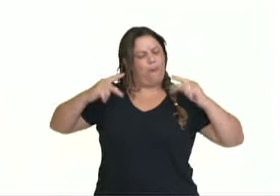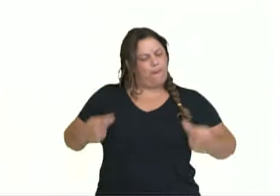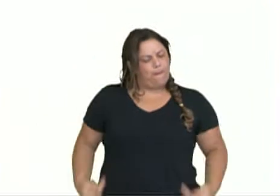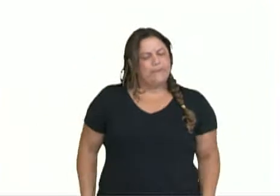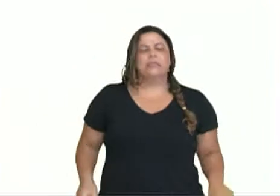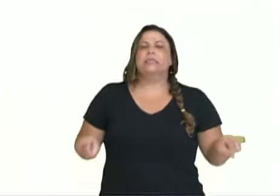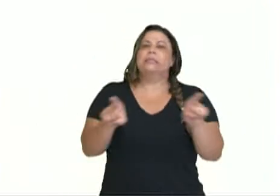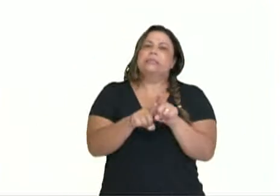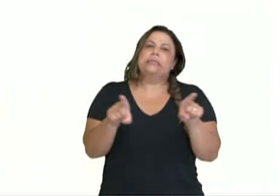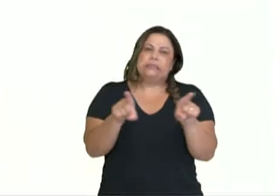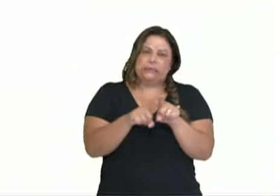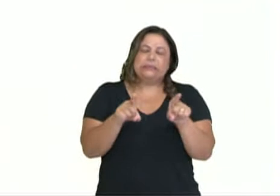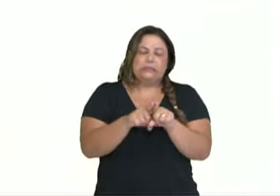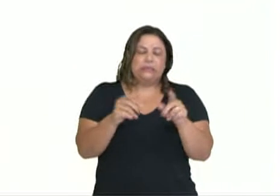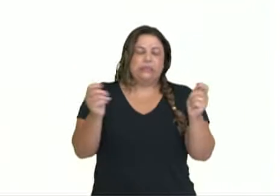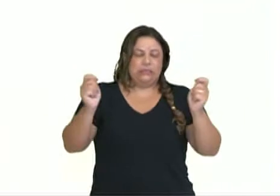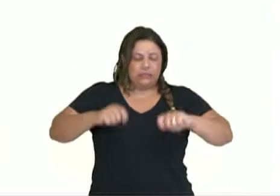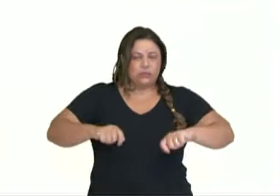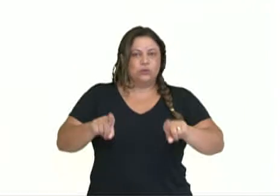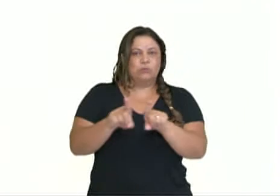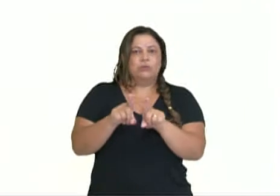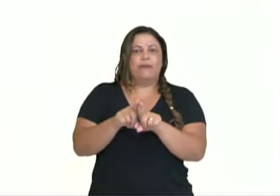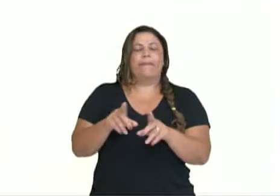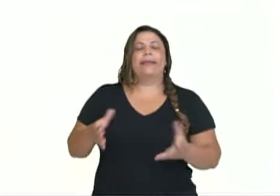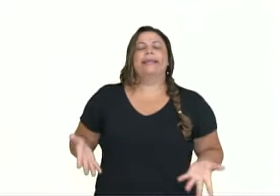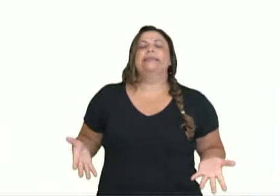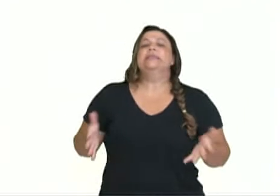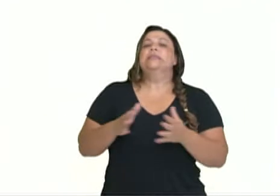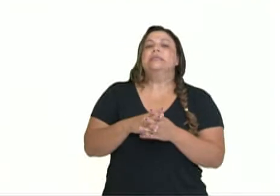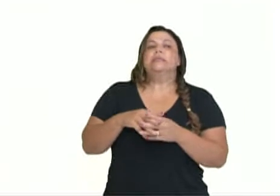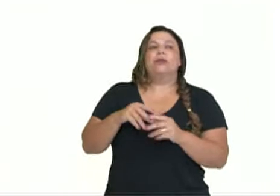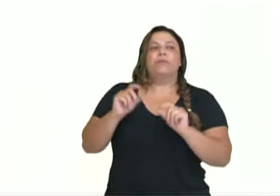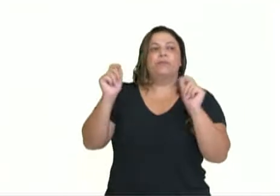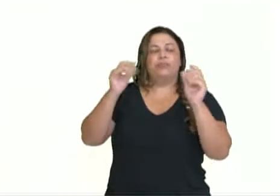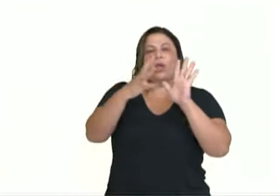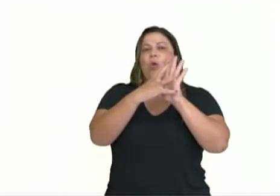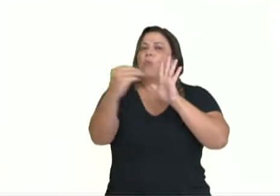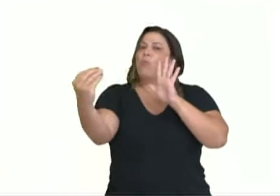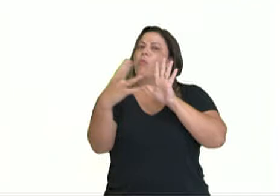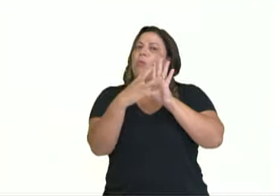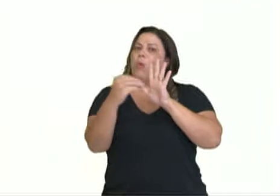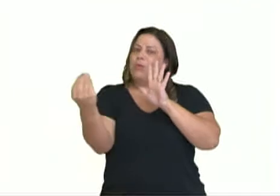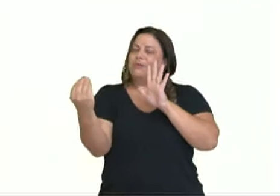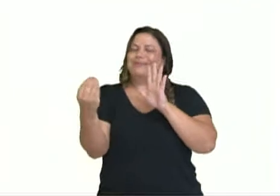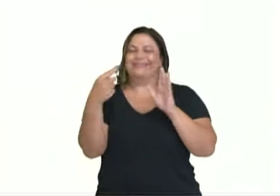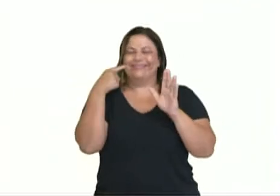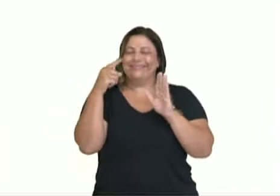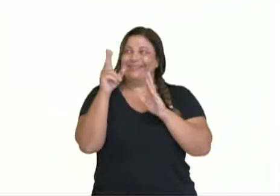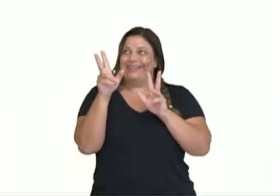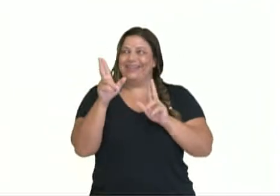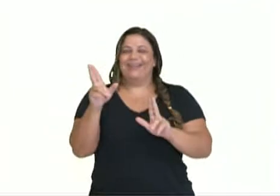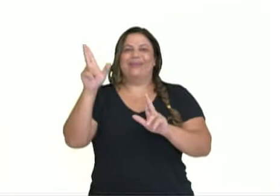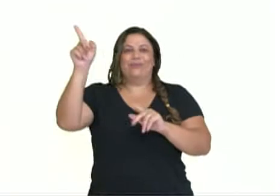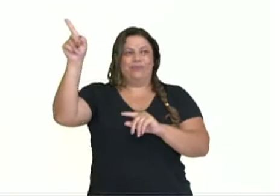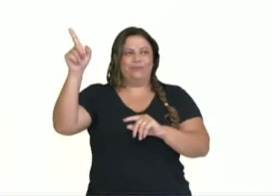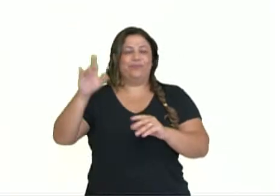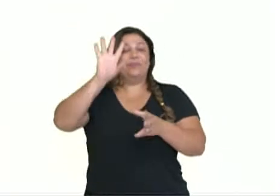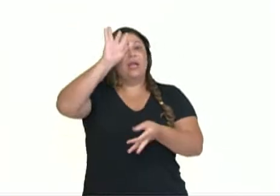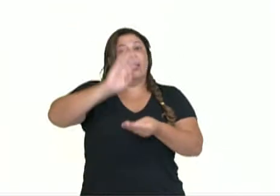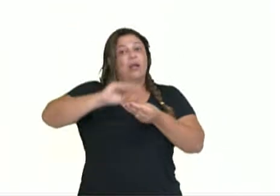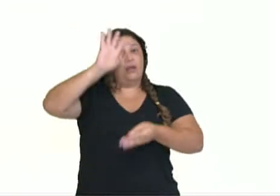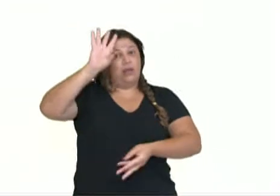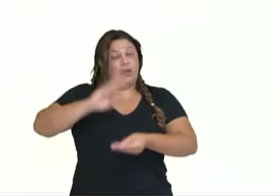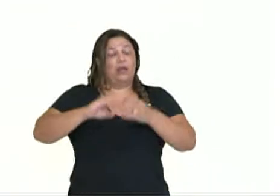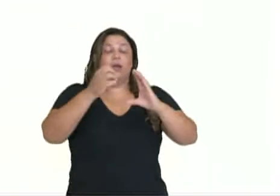também, além de antropocentrismo, tá bom? Então, é um forte modelo de inspiração. Então, aqui, resumidamente, as